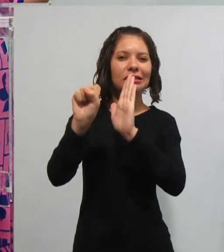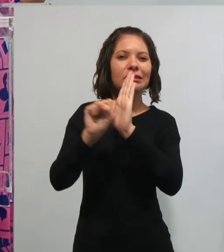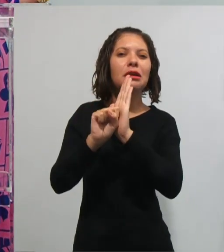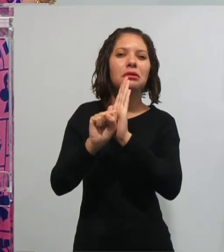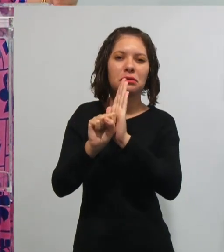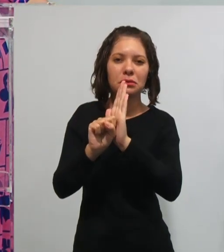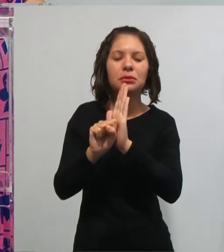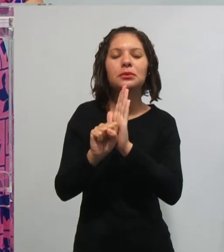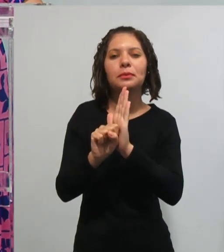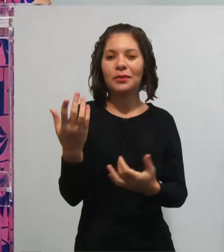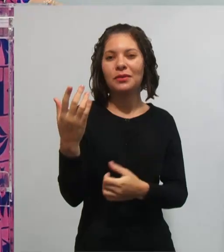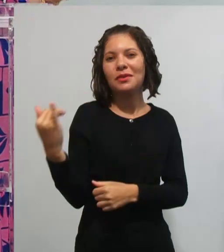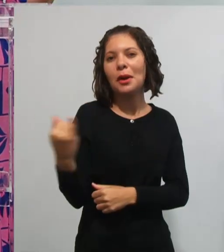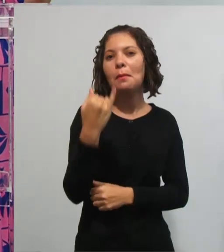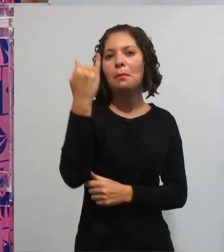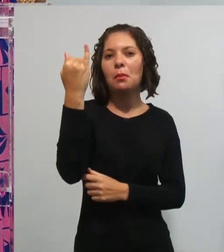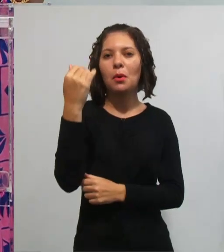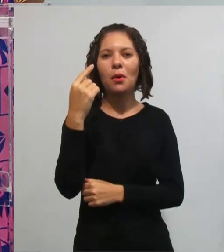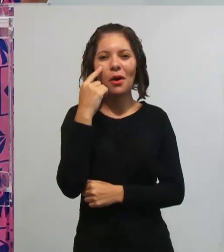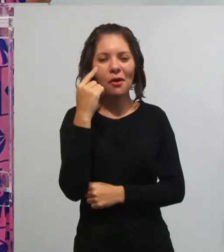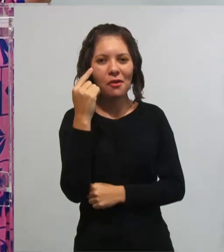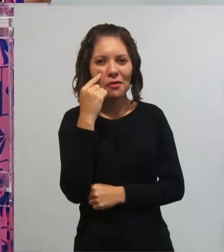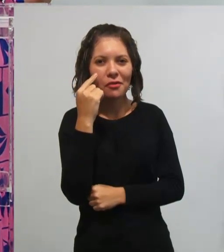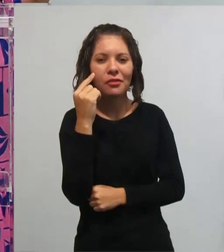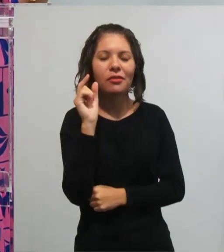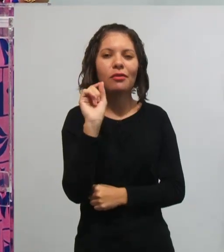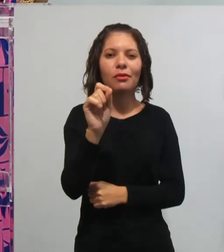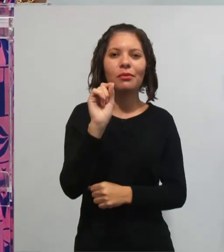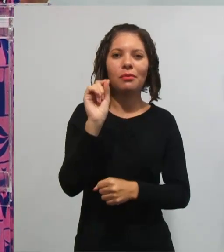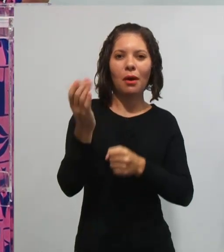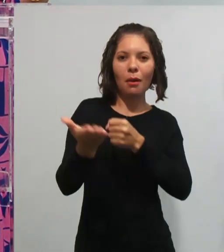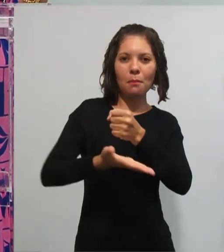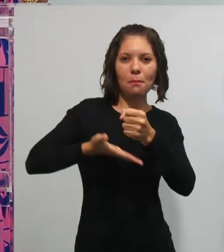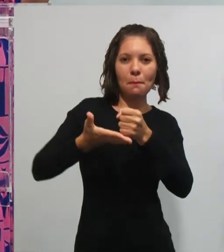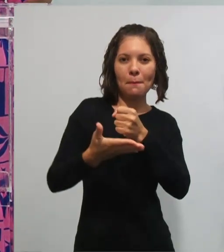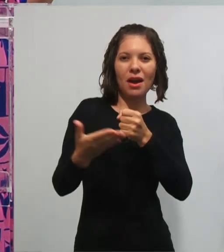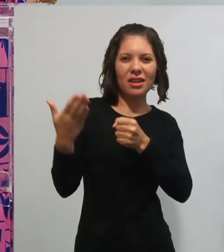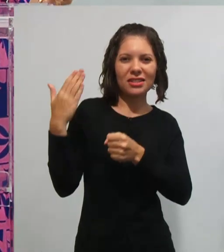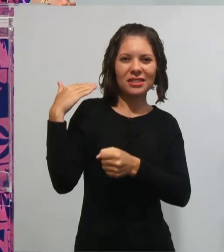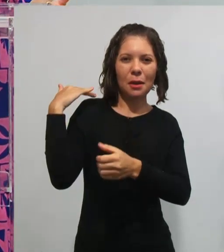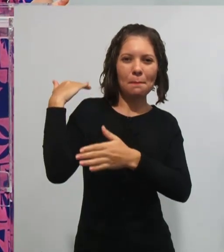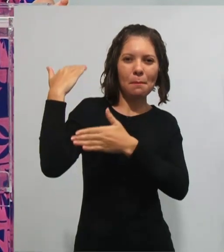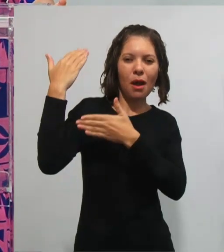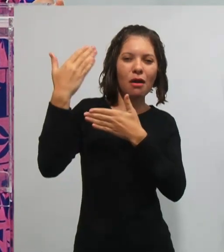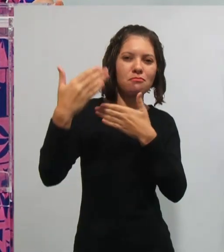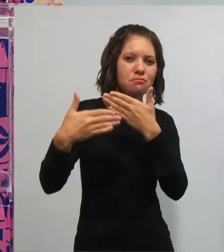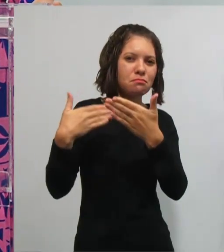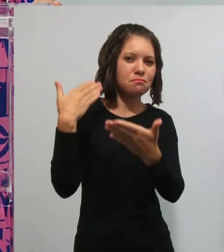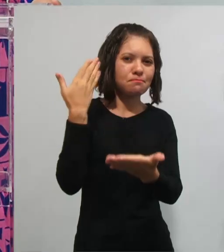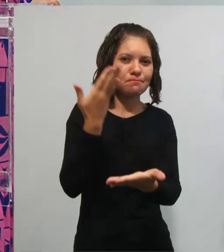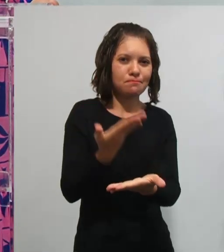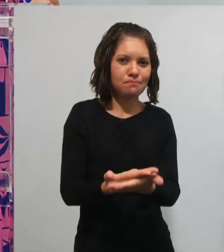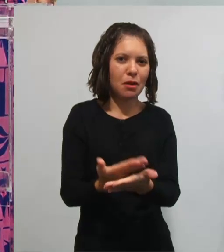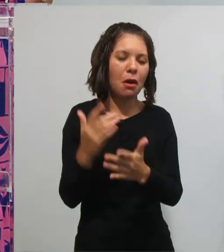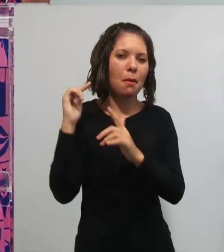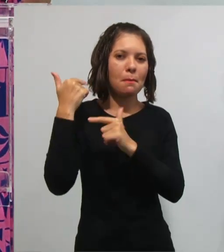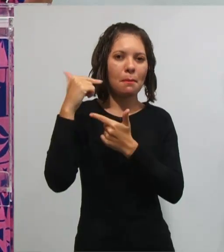na cor verde, EAD Mudando Realidade. O meu sinal na comunidade surda é